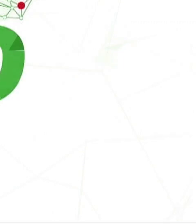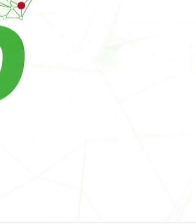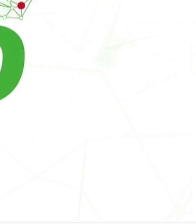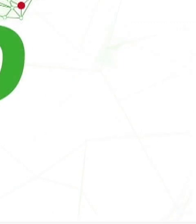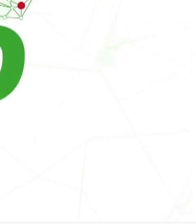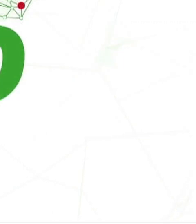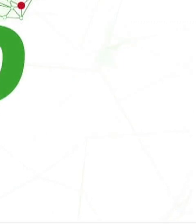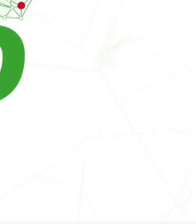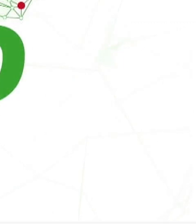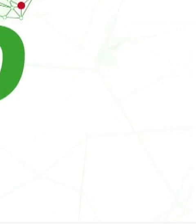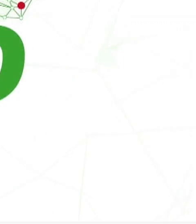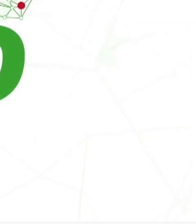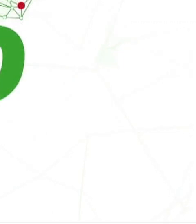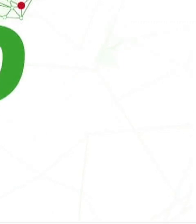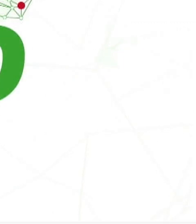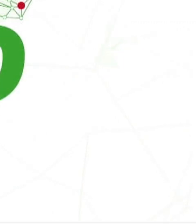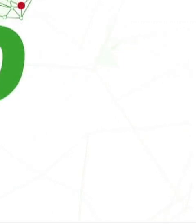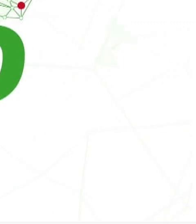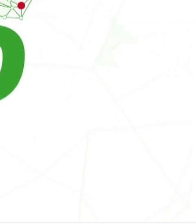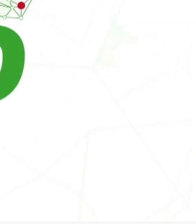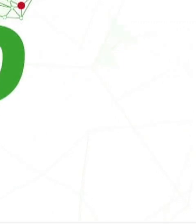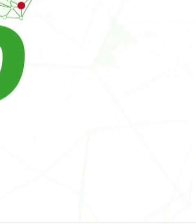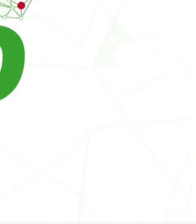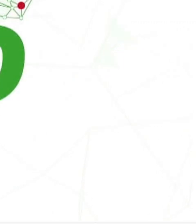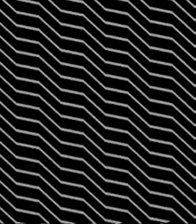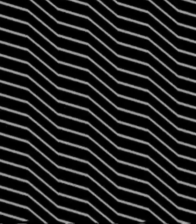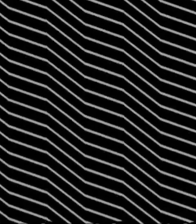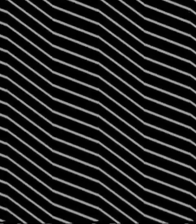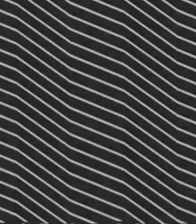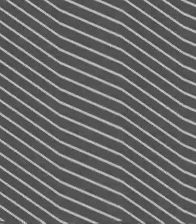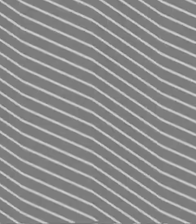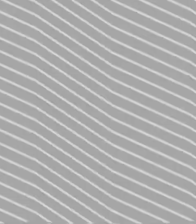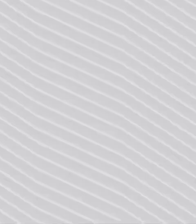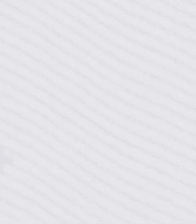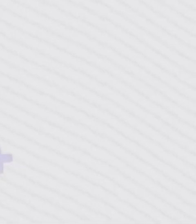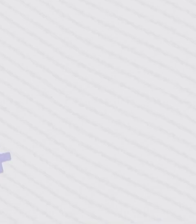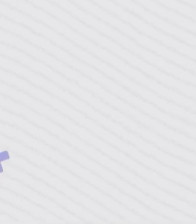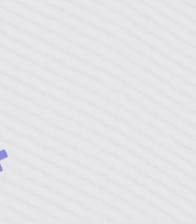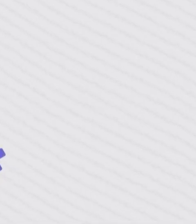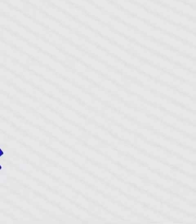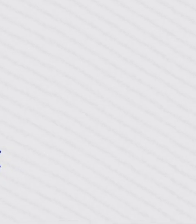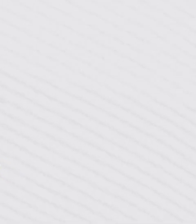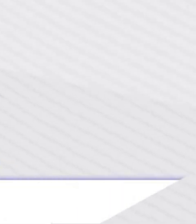Educação à distância, mudando realidades.